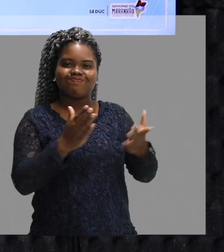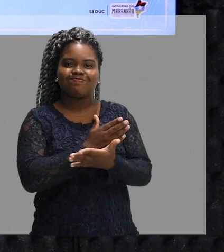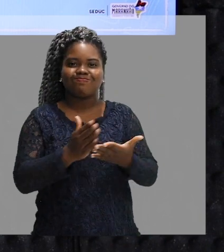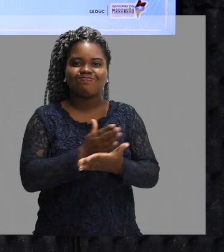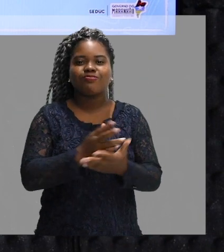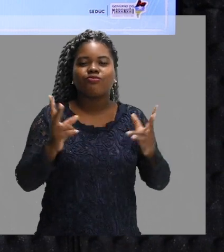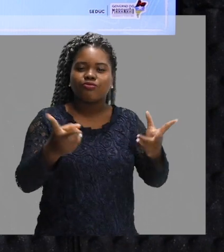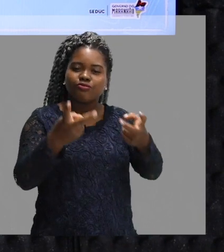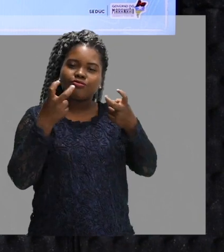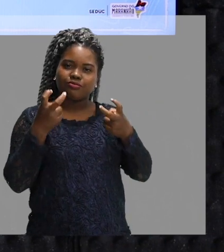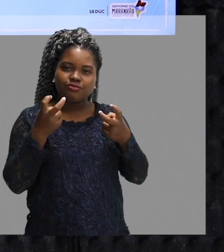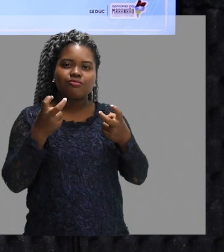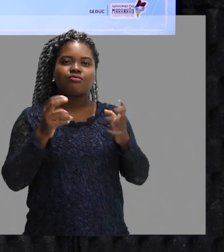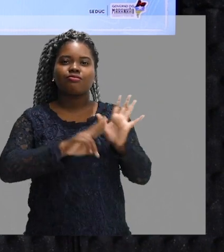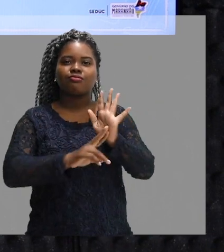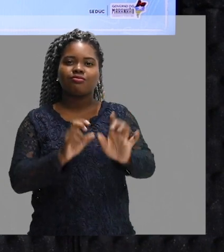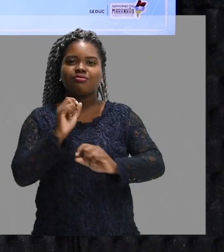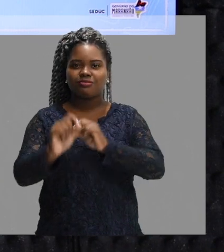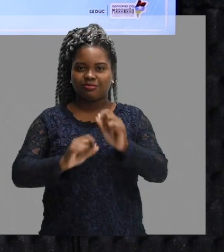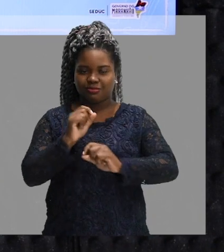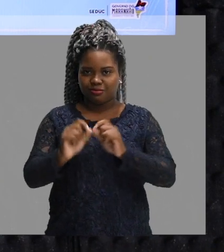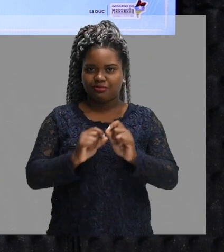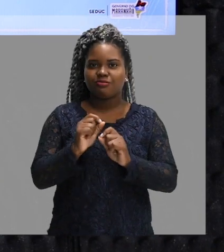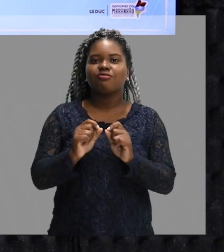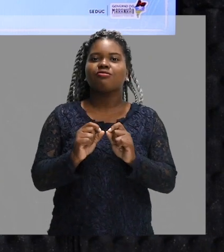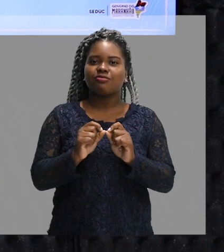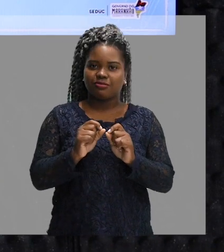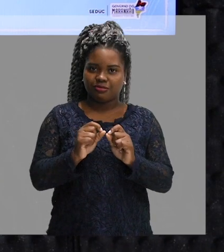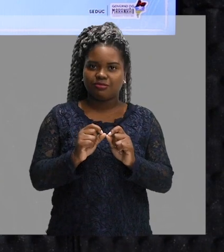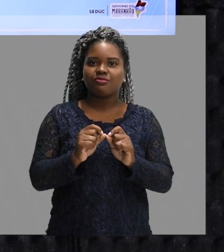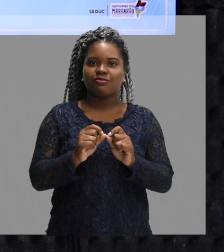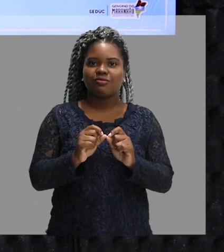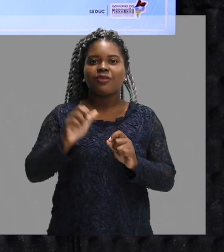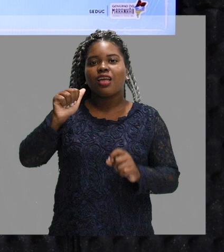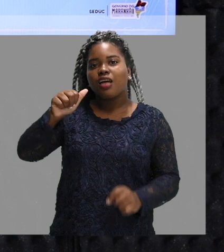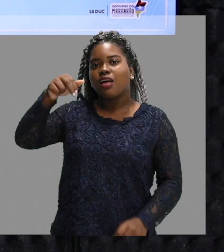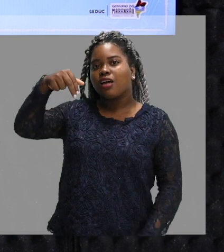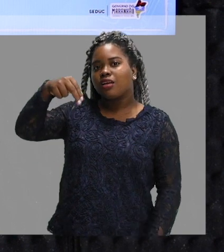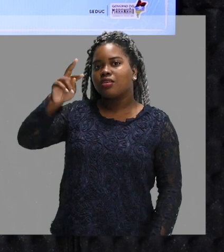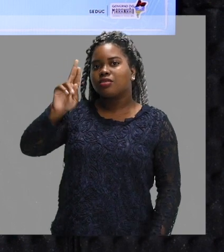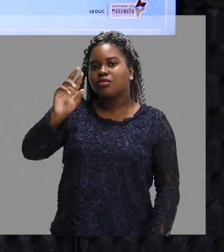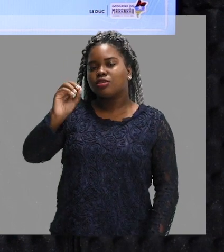mostrei alguns aqui, eles eram representados de maneira, eu vou falar isso bem devagar,